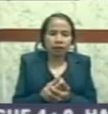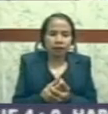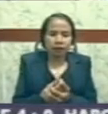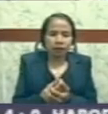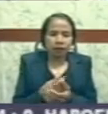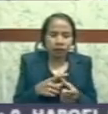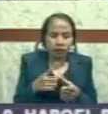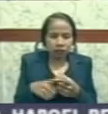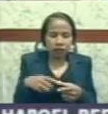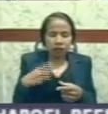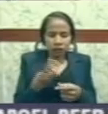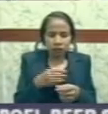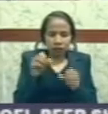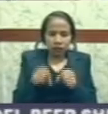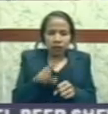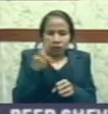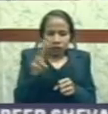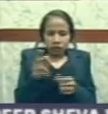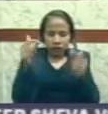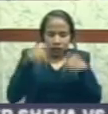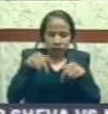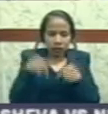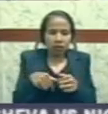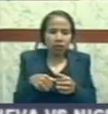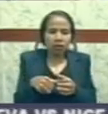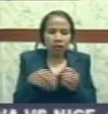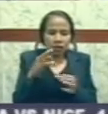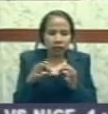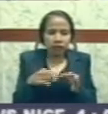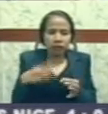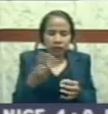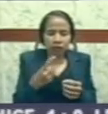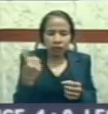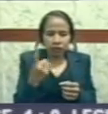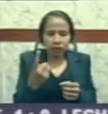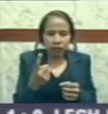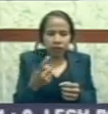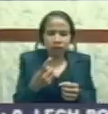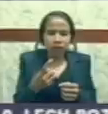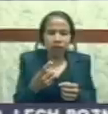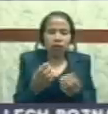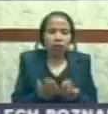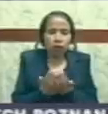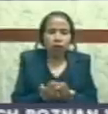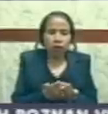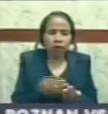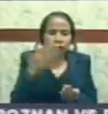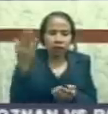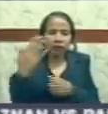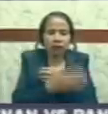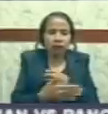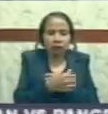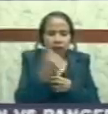Pari depois ita bel usa ihene, duke ita na fatin bebek ho ro ita ne be maki haliure ne ba.